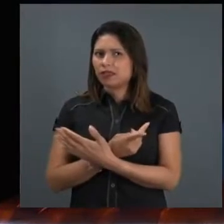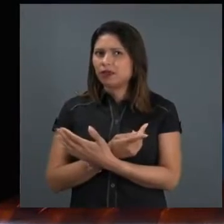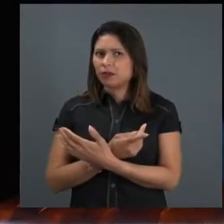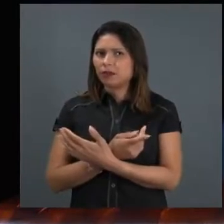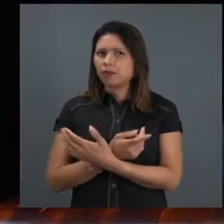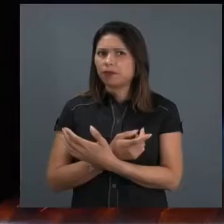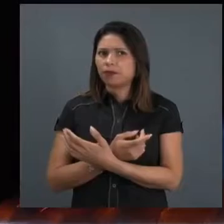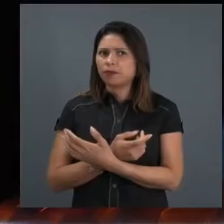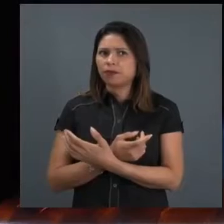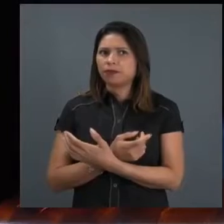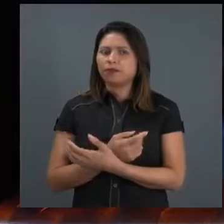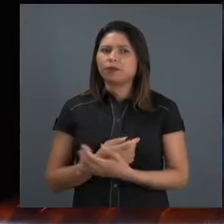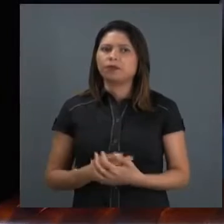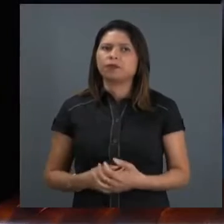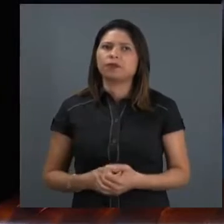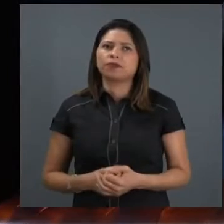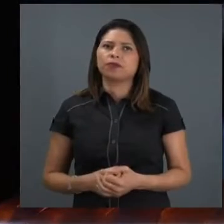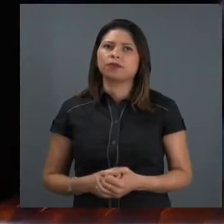calamidade,